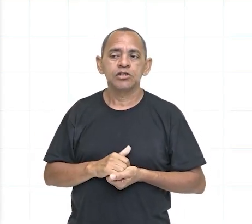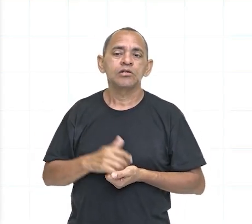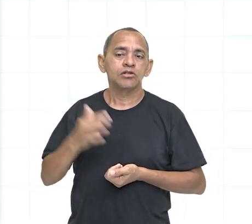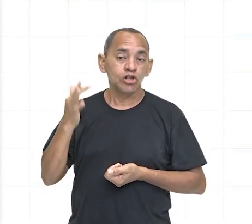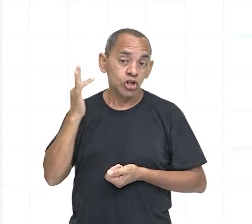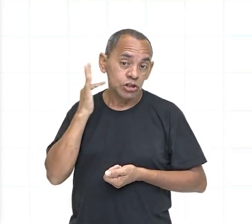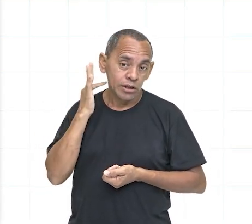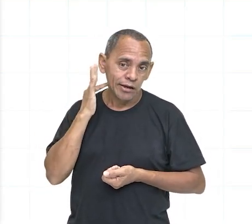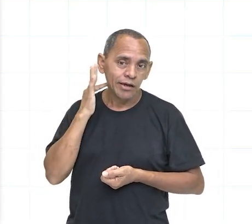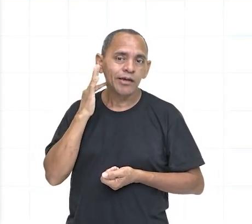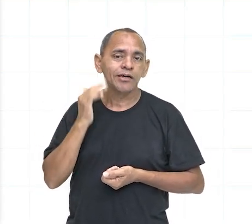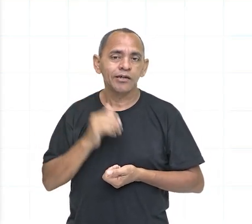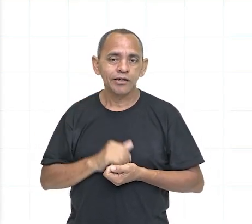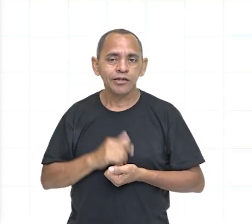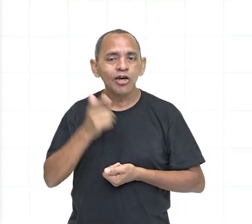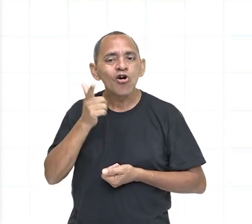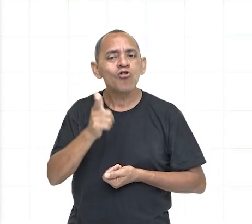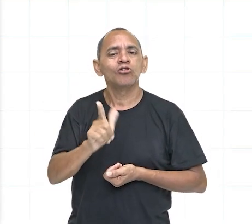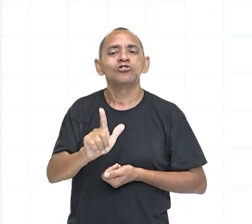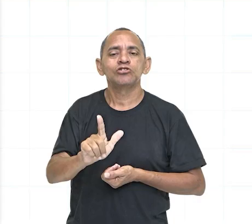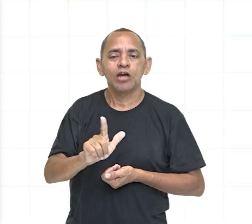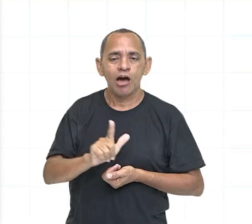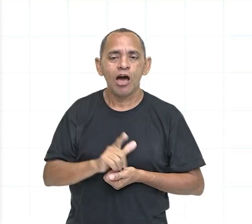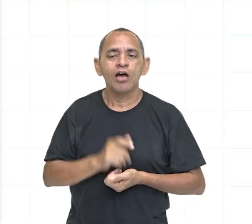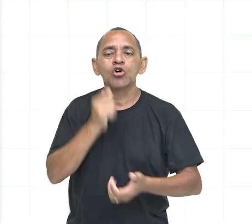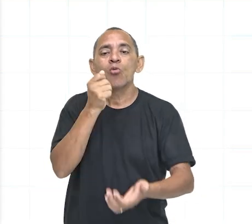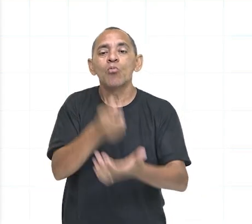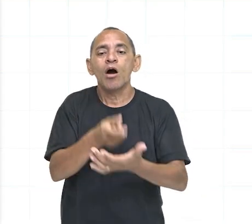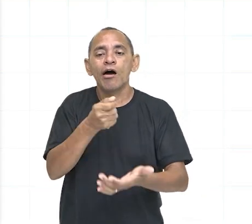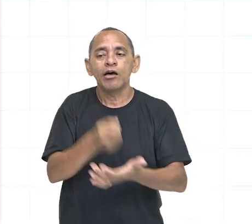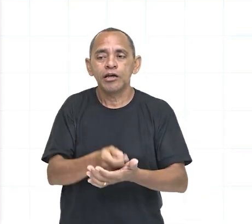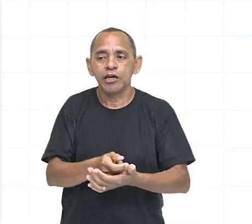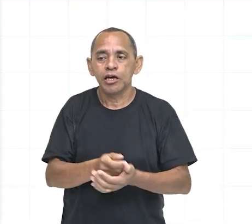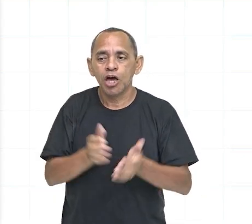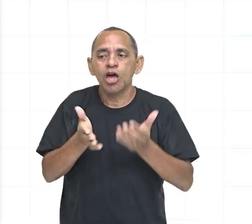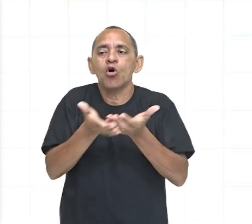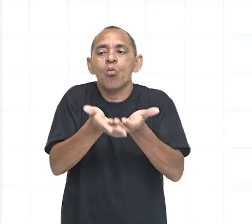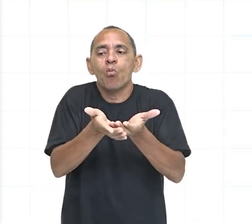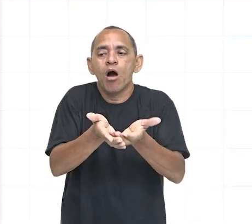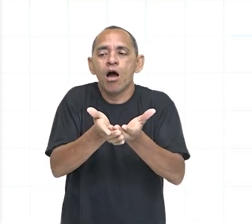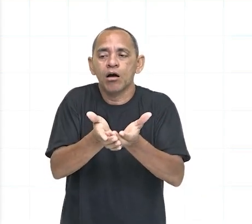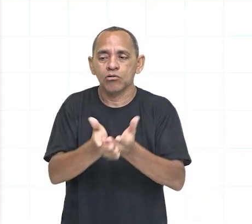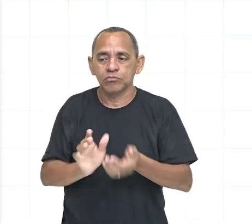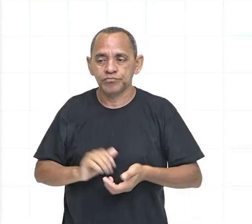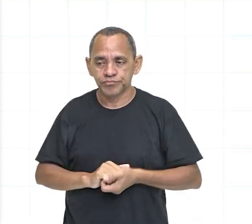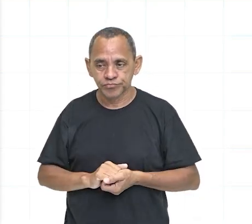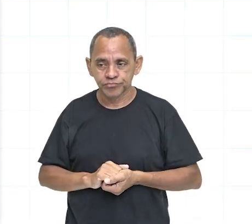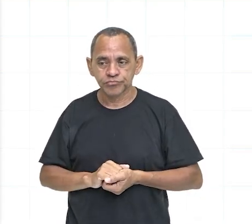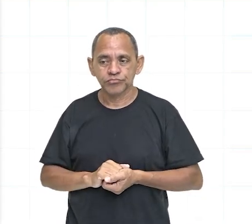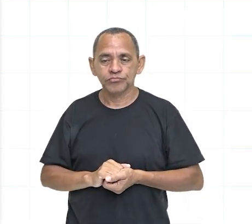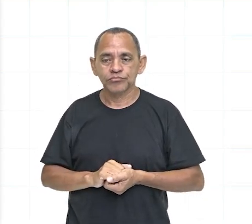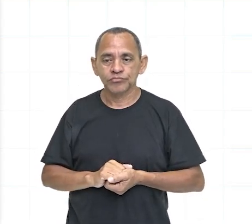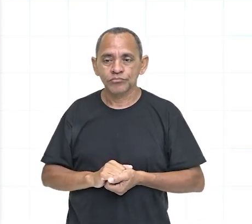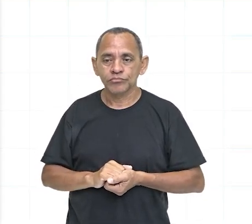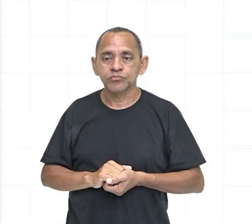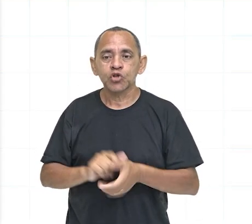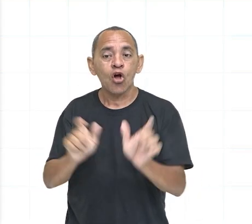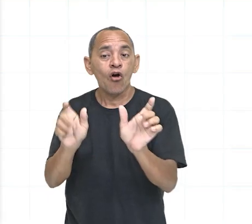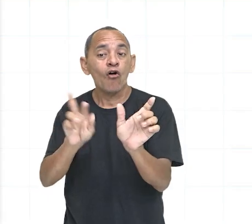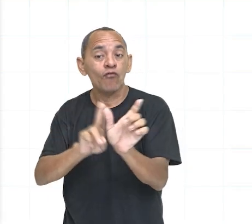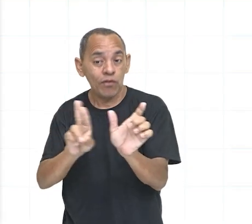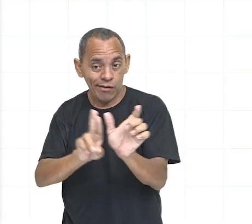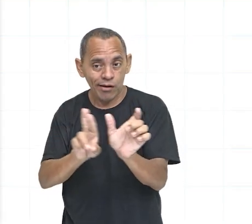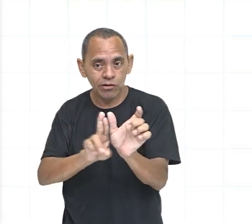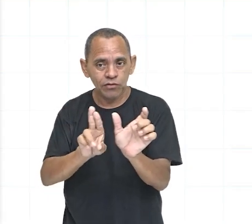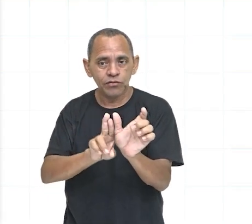incerto. I would buy a yacht. Eu comprarei um iate. Tá certo? If I won the lottery, I would